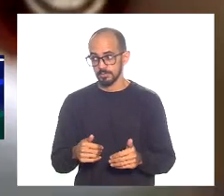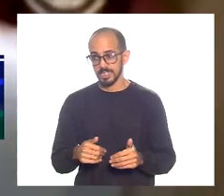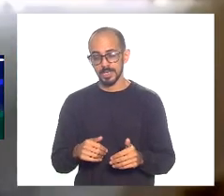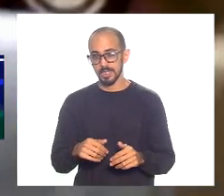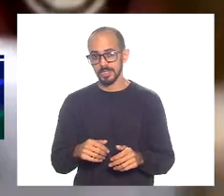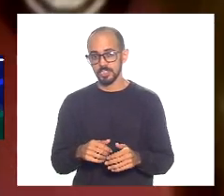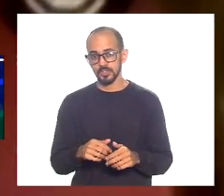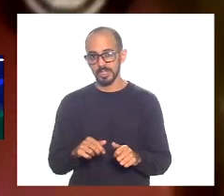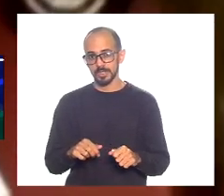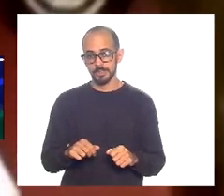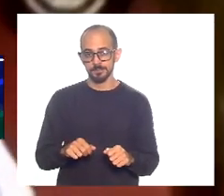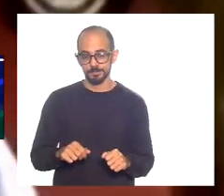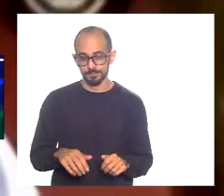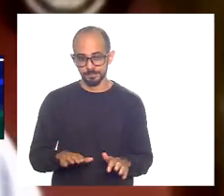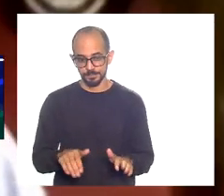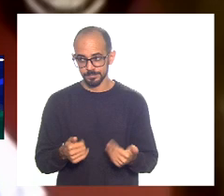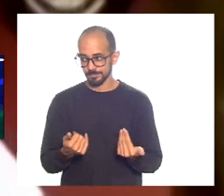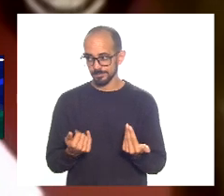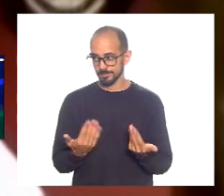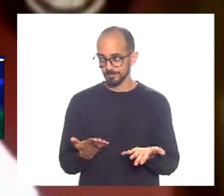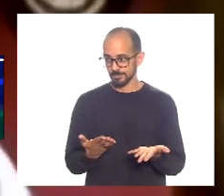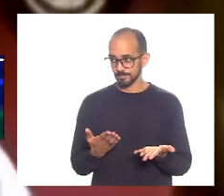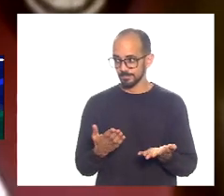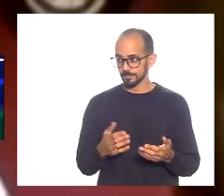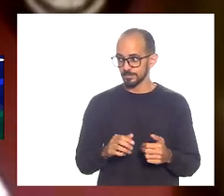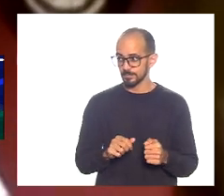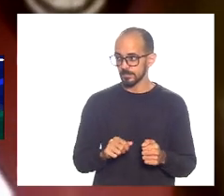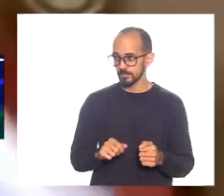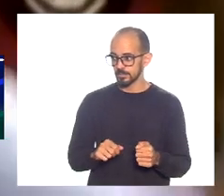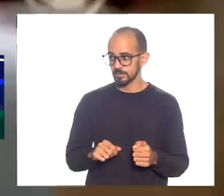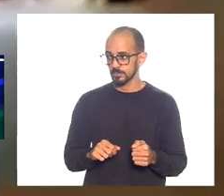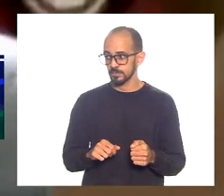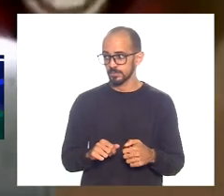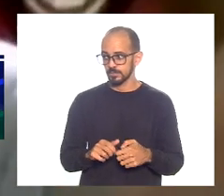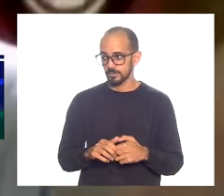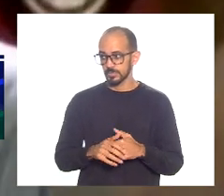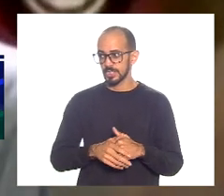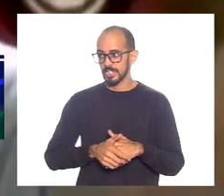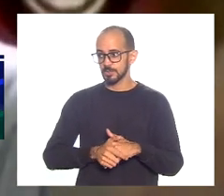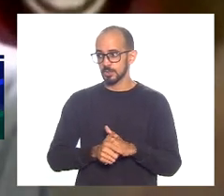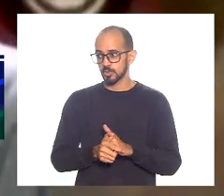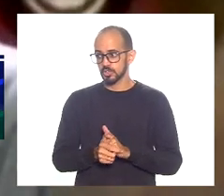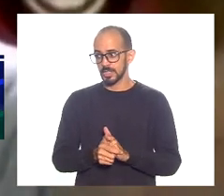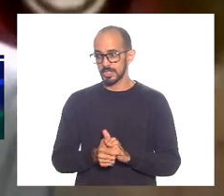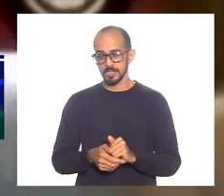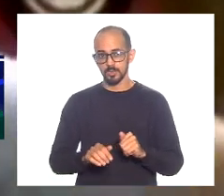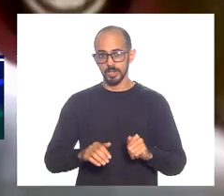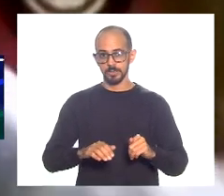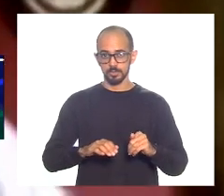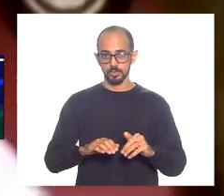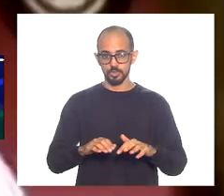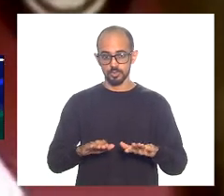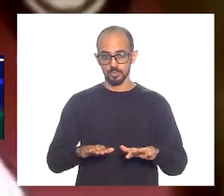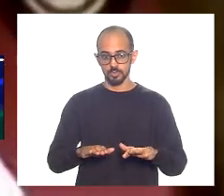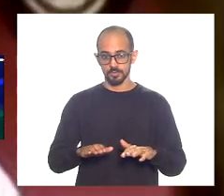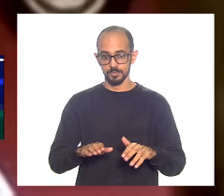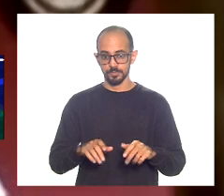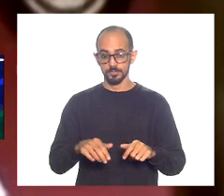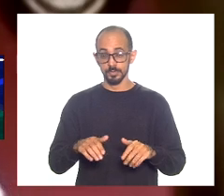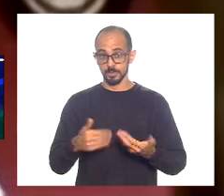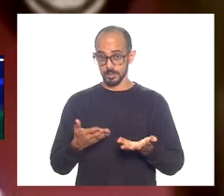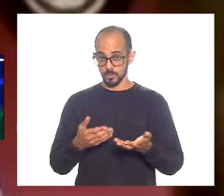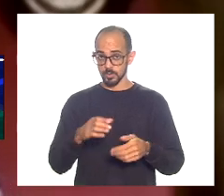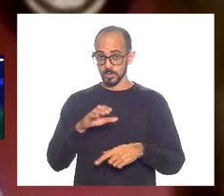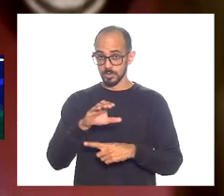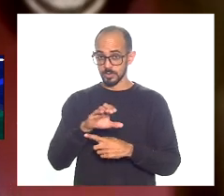eco da mídia, joga para a população que os serviços da SEDAI têm que